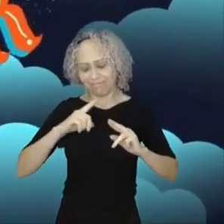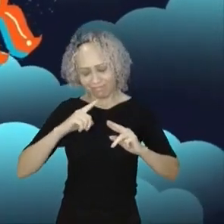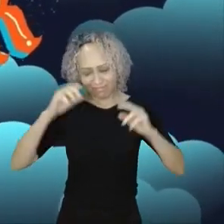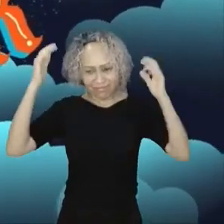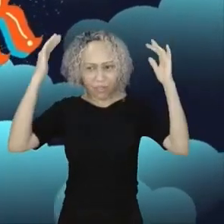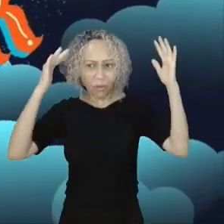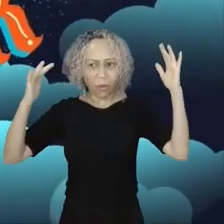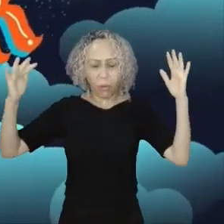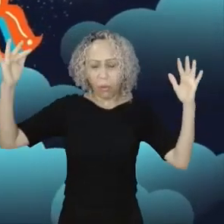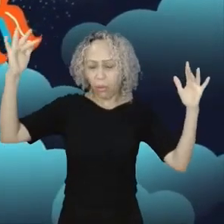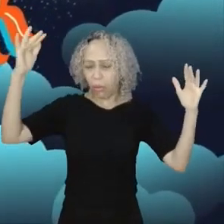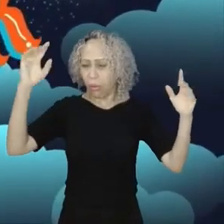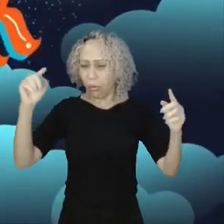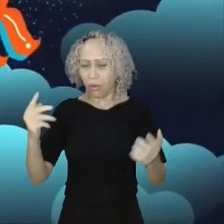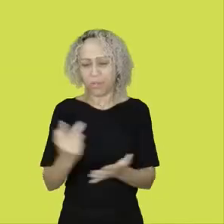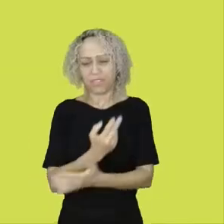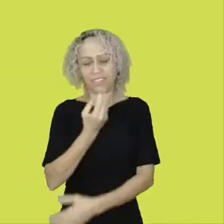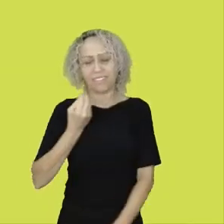viver.